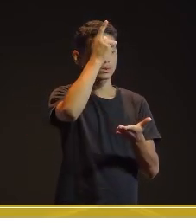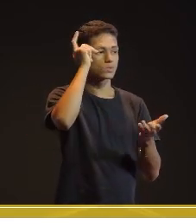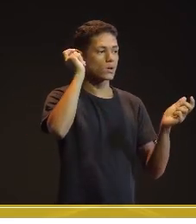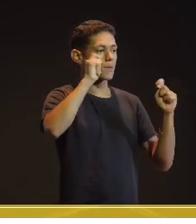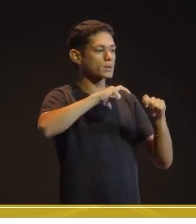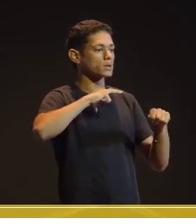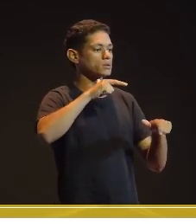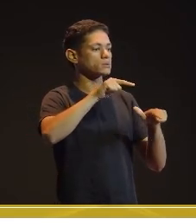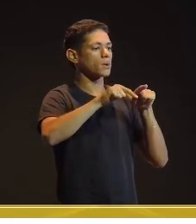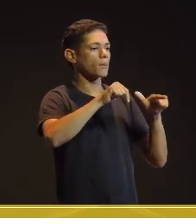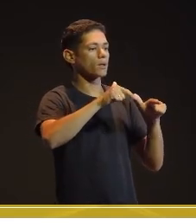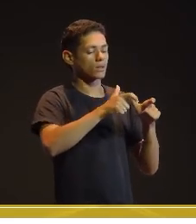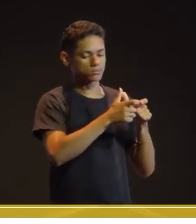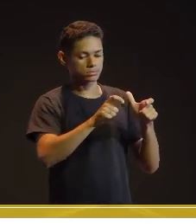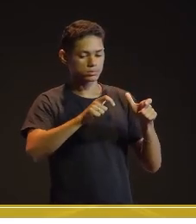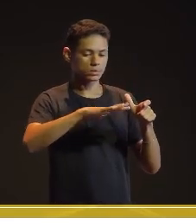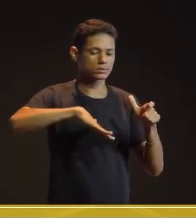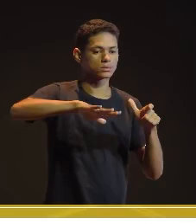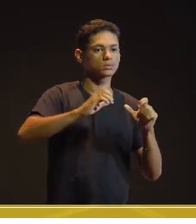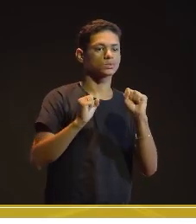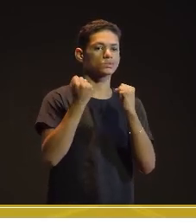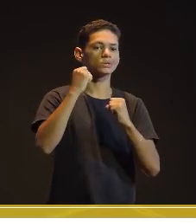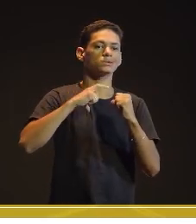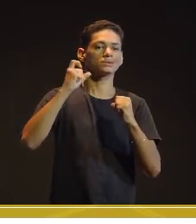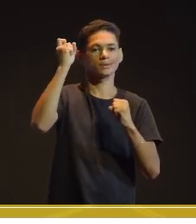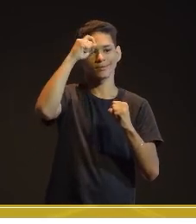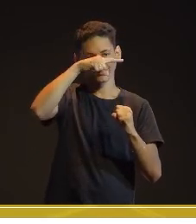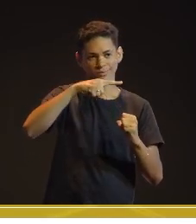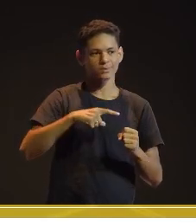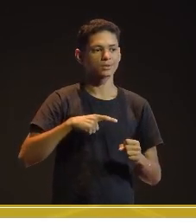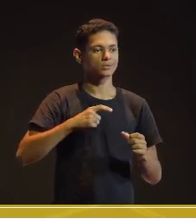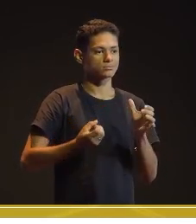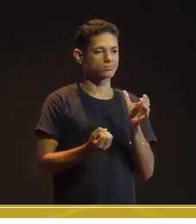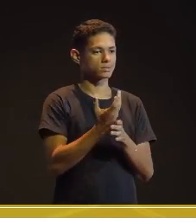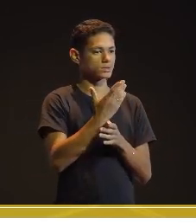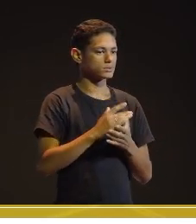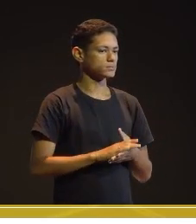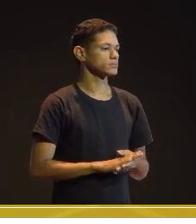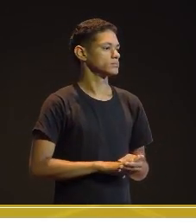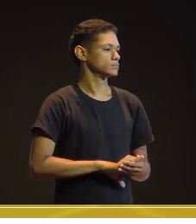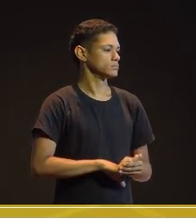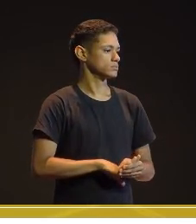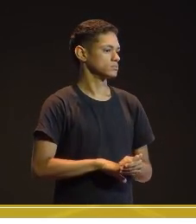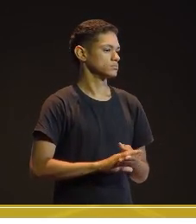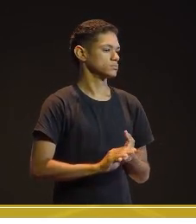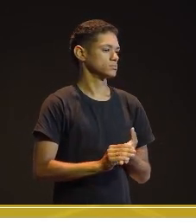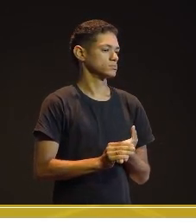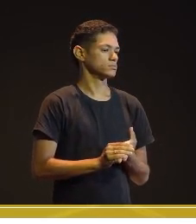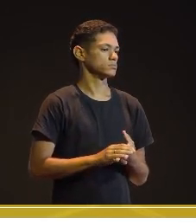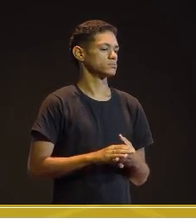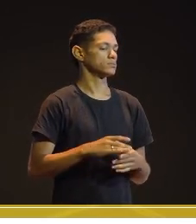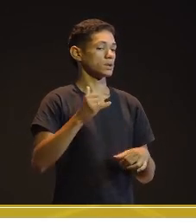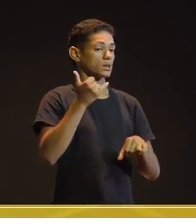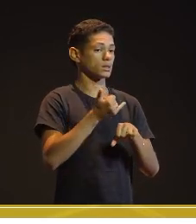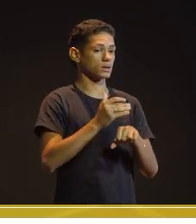trabalhar a longo prazo nas usinas tem dificultado a consolidação dos negócios de energia